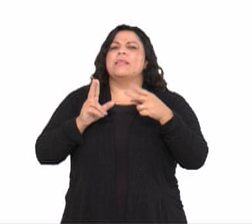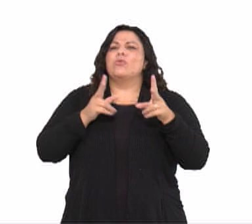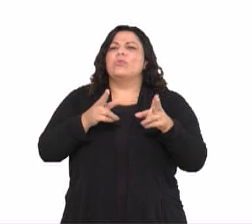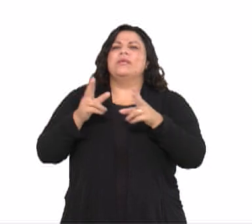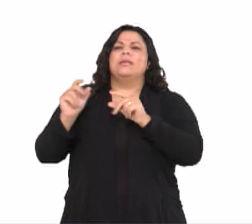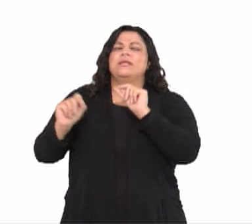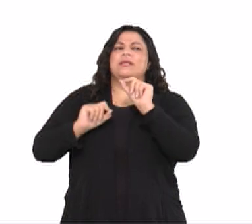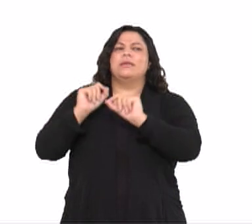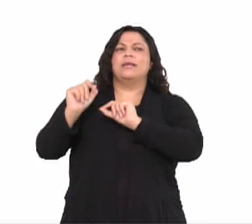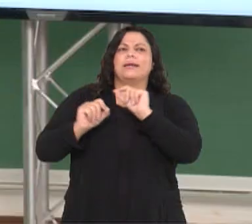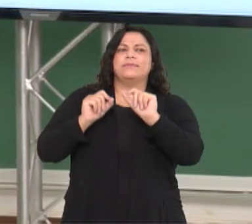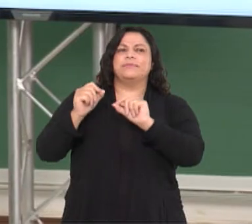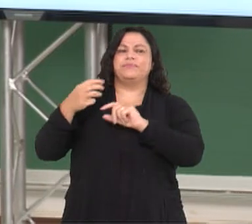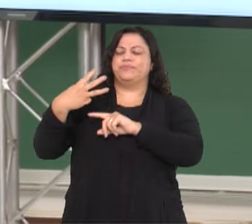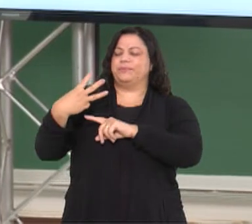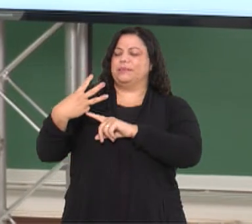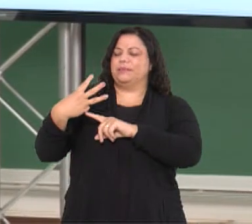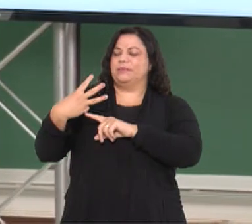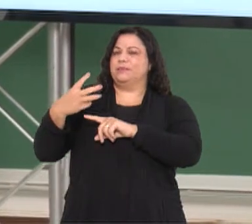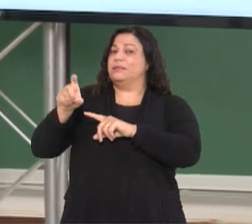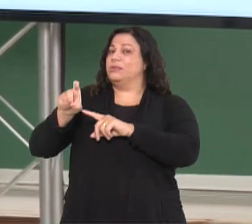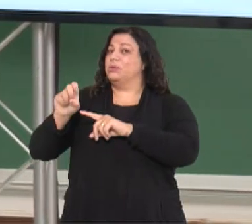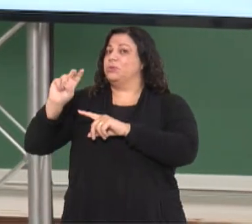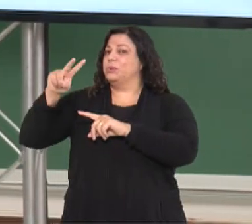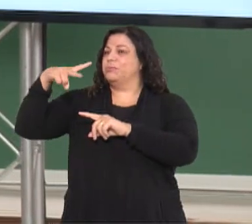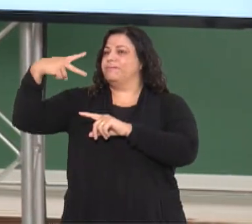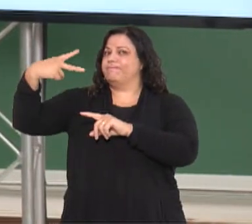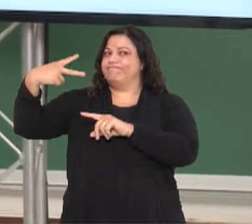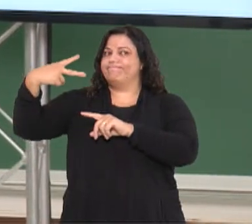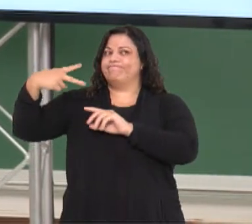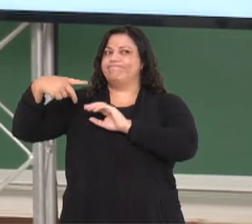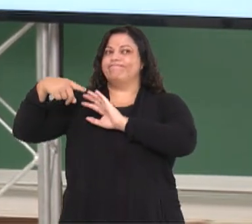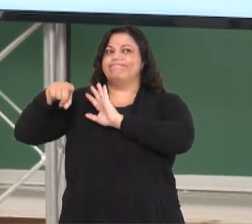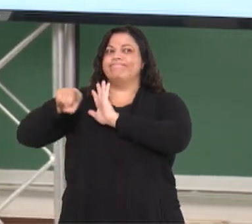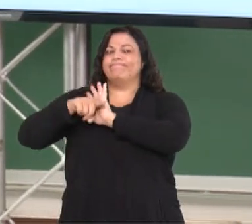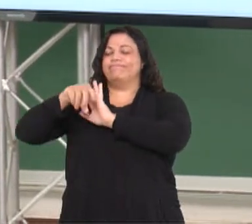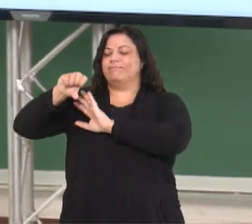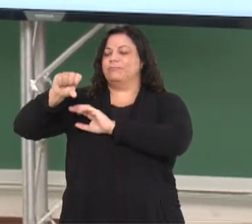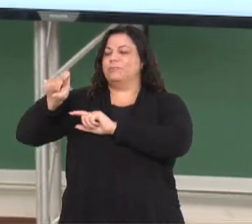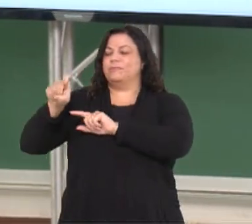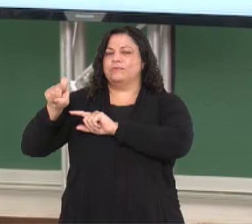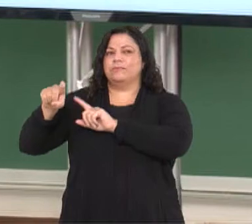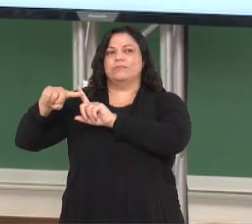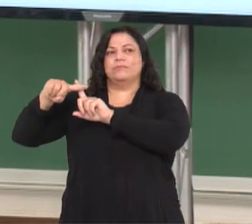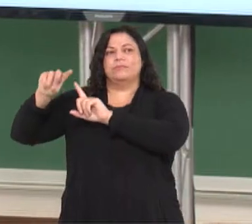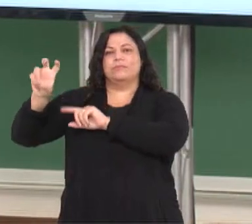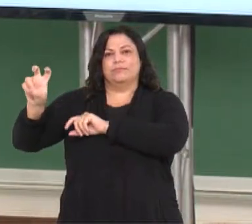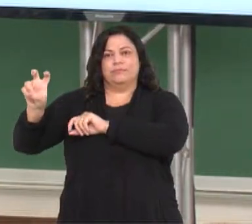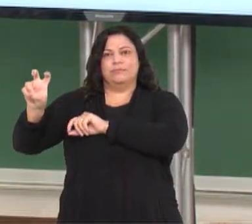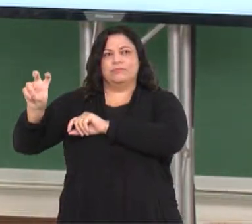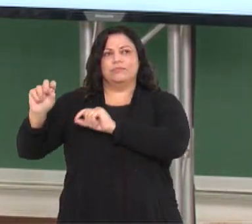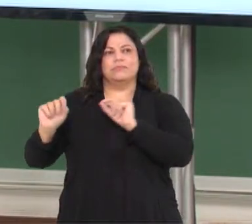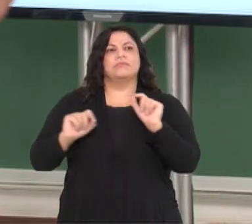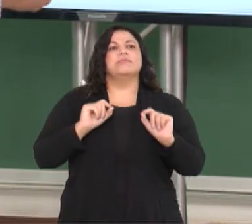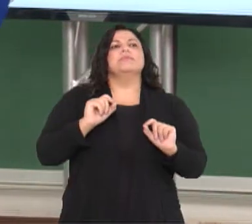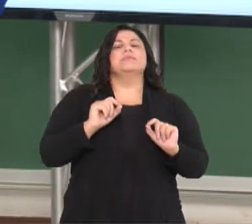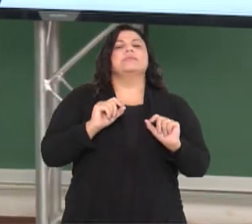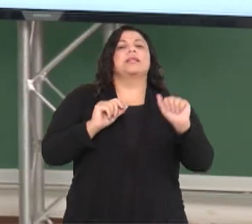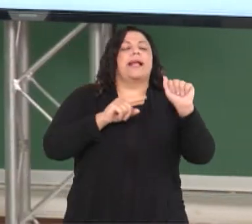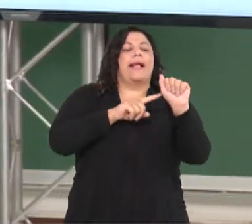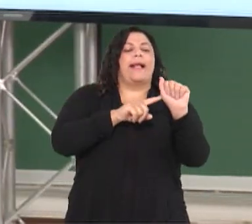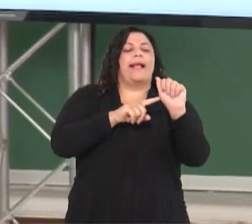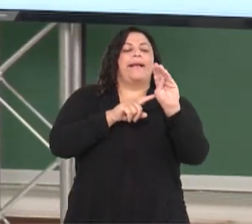outro lado, eu tenho outro polinômio, 3x ao quadrado menos 9x mais 5. O que eu quero? A, B e C. Olha esse sinal aqui,